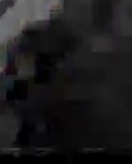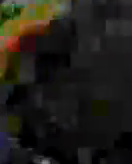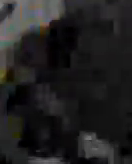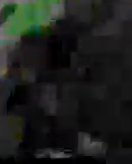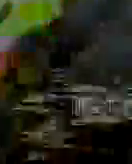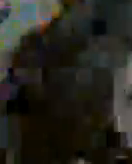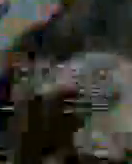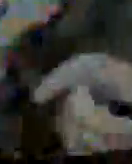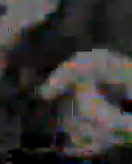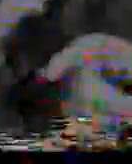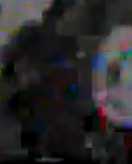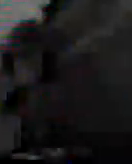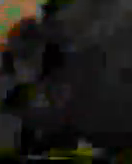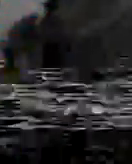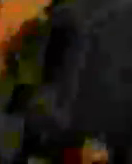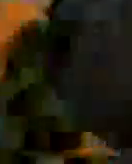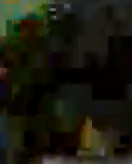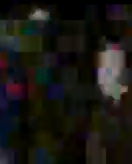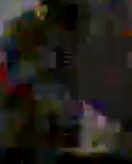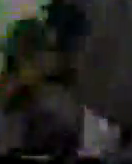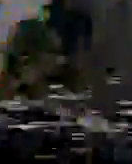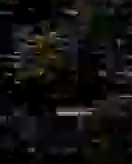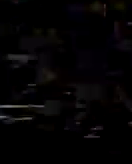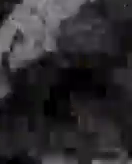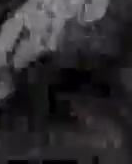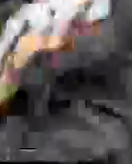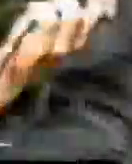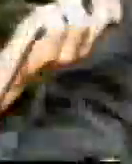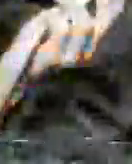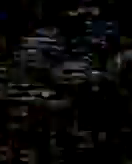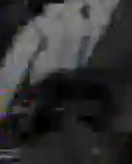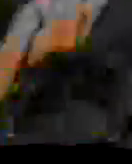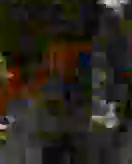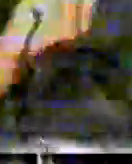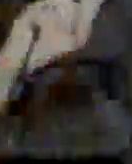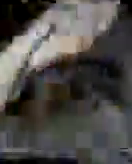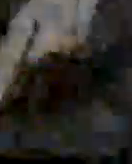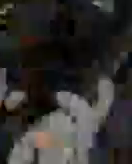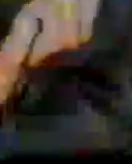Eu era frequente, era uma saída de onda, plateia.